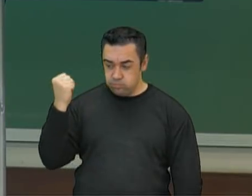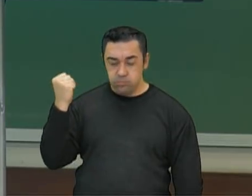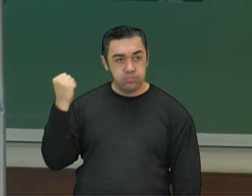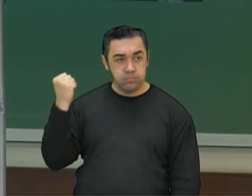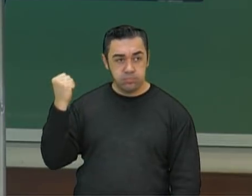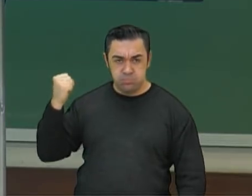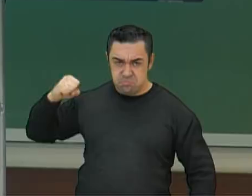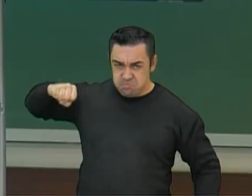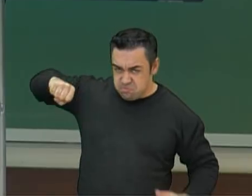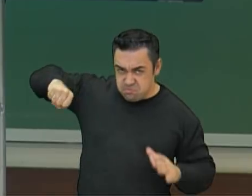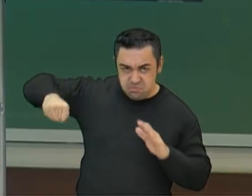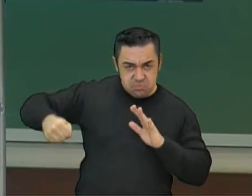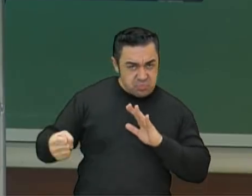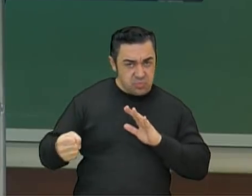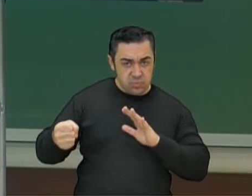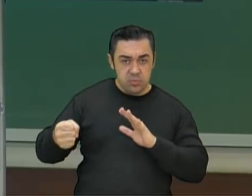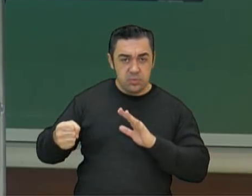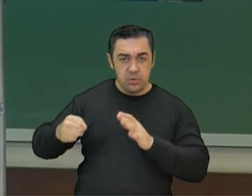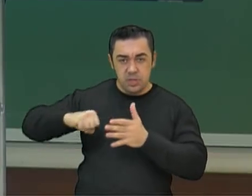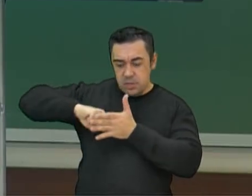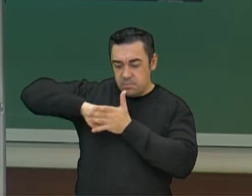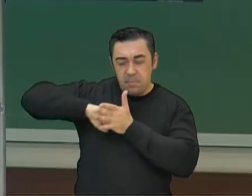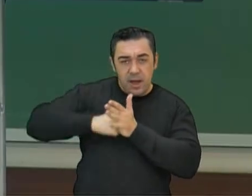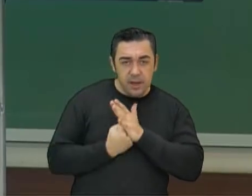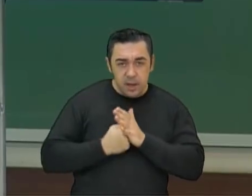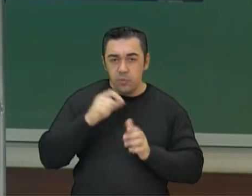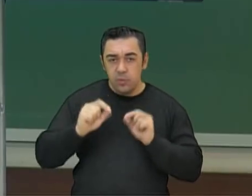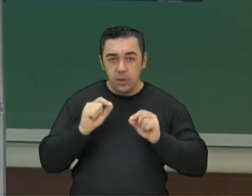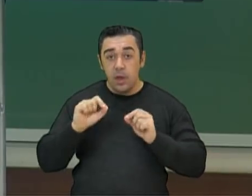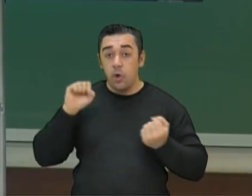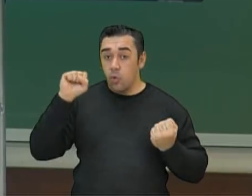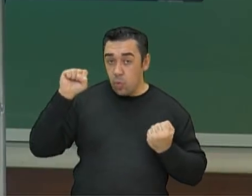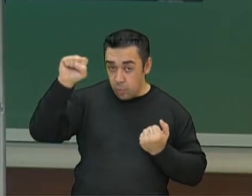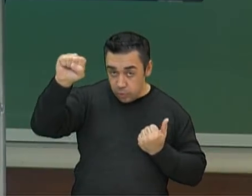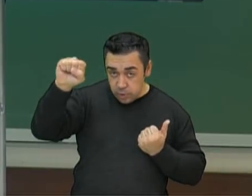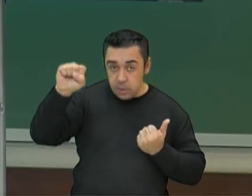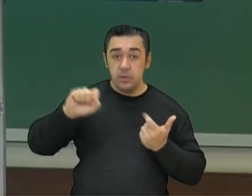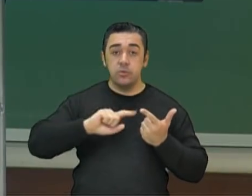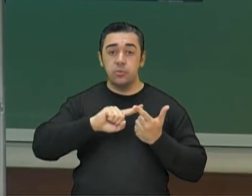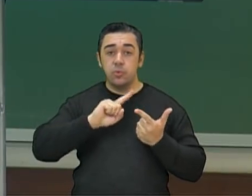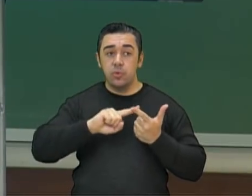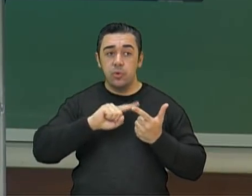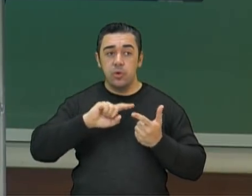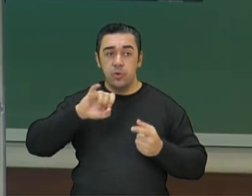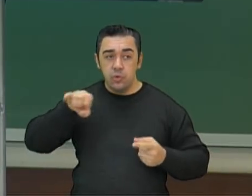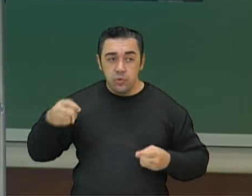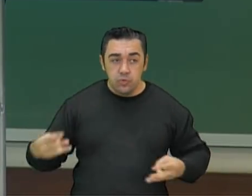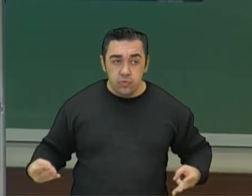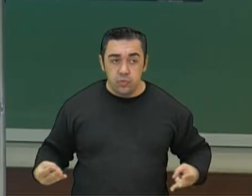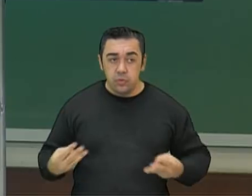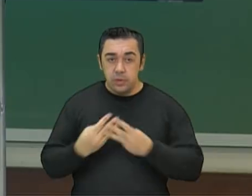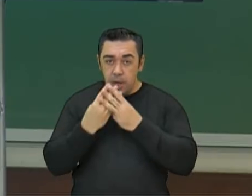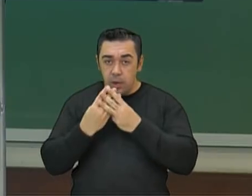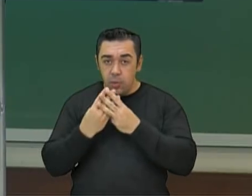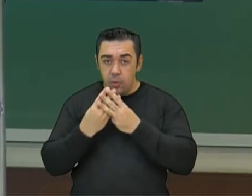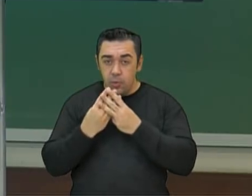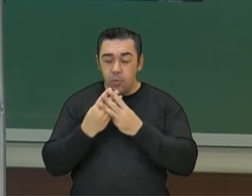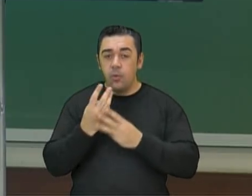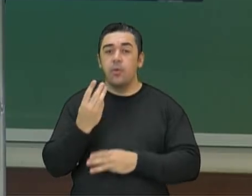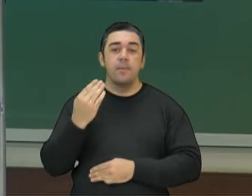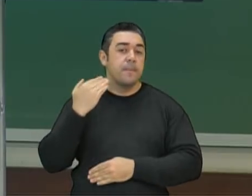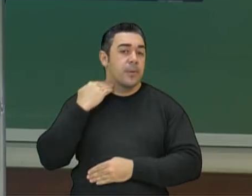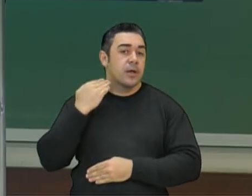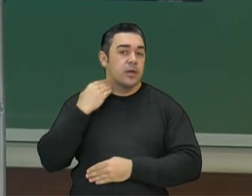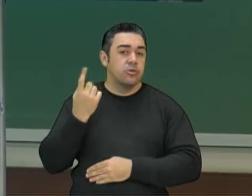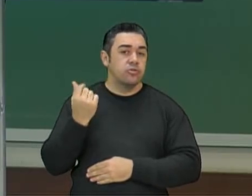nazista esmagando comunistas e judeus. Você tem o símbolo do comunismo aparecendo e você tem banqueiros judeus aqui também